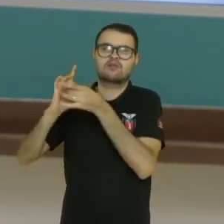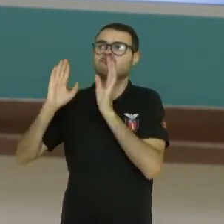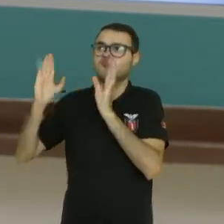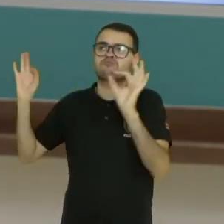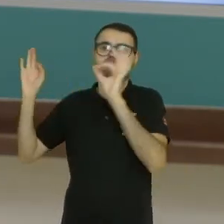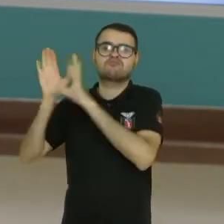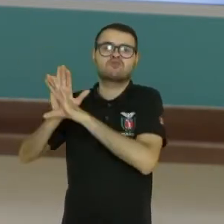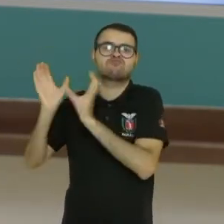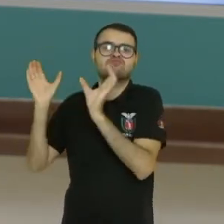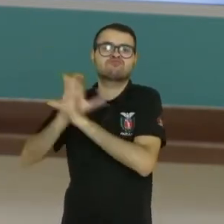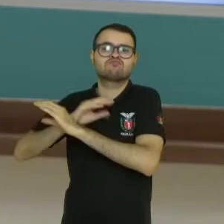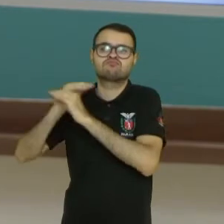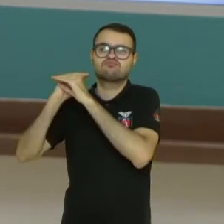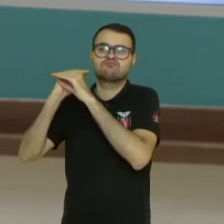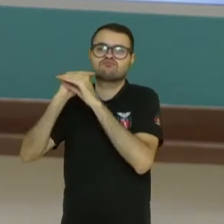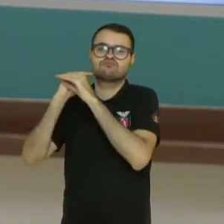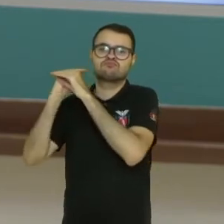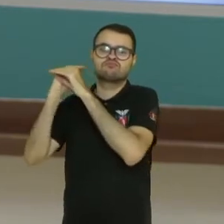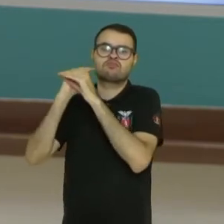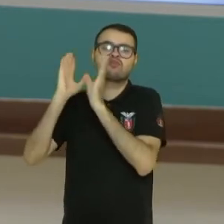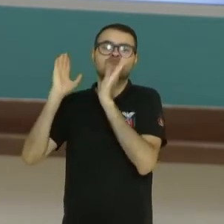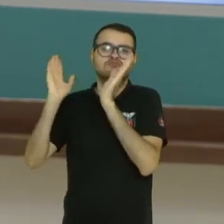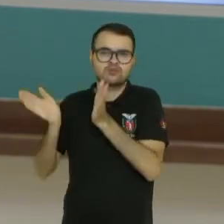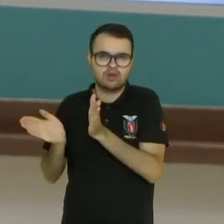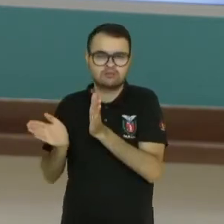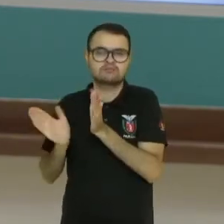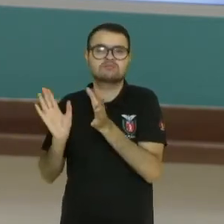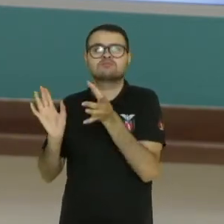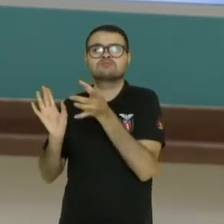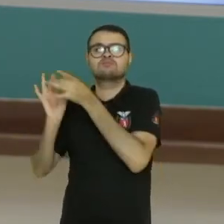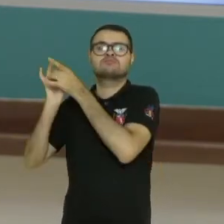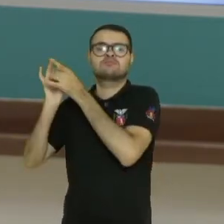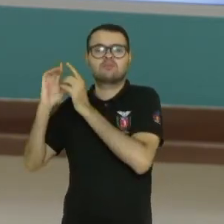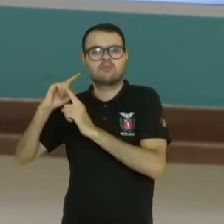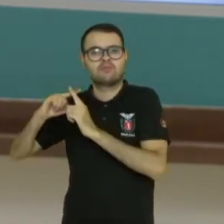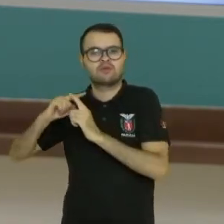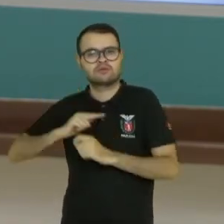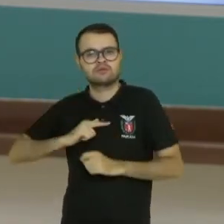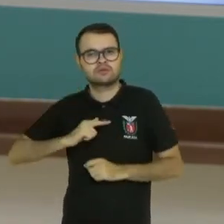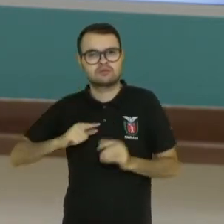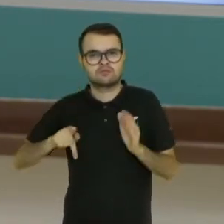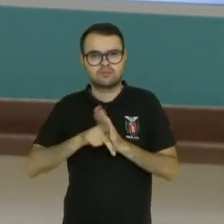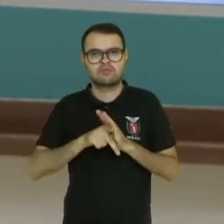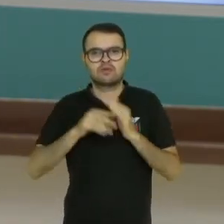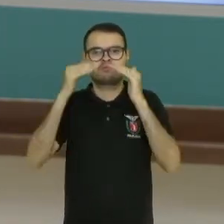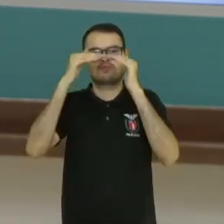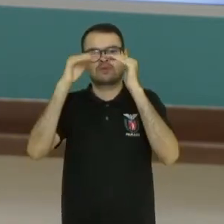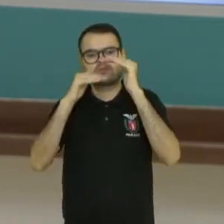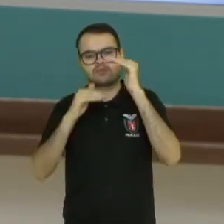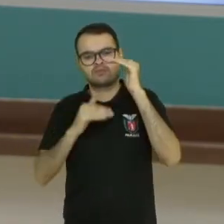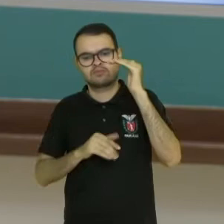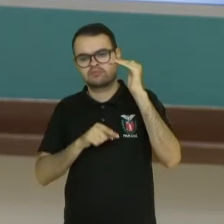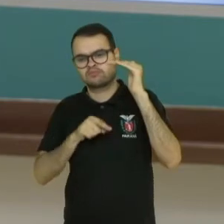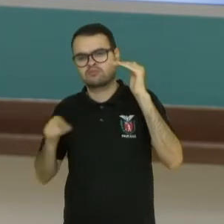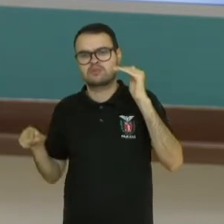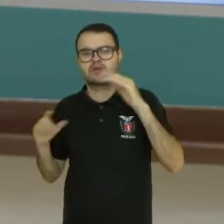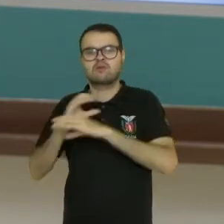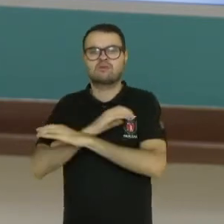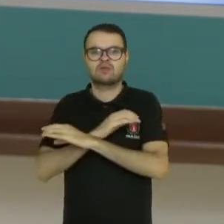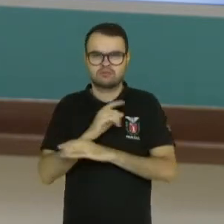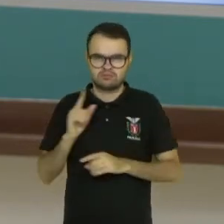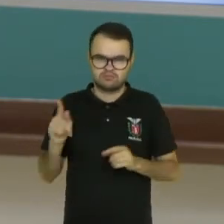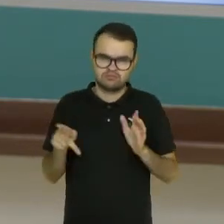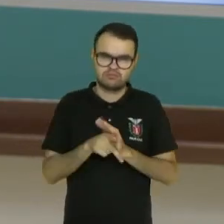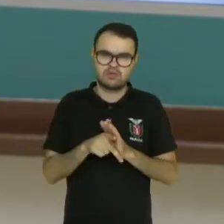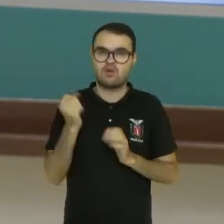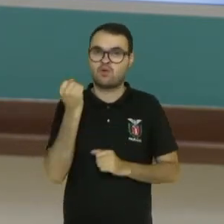têm estabilidade. Essa estabilidade, ela está lá quando eles têm a sua camada de valência completa, ou seja,